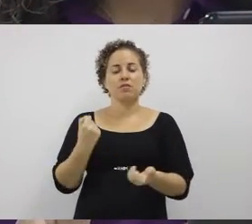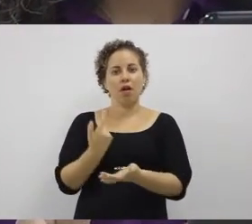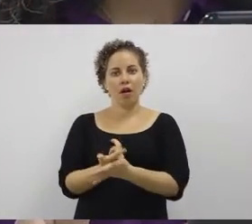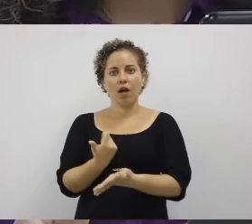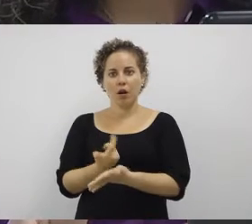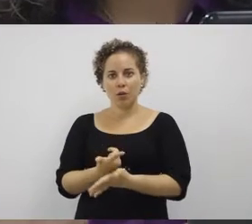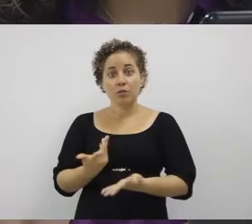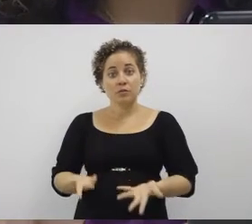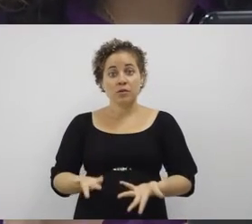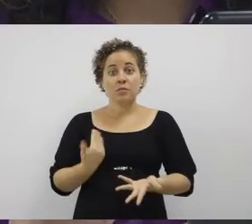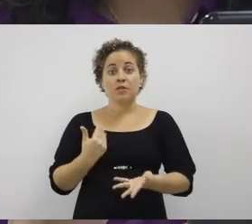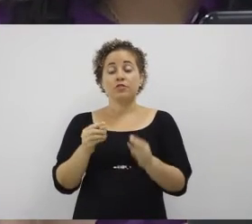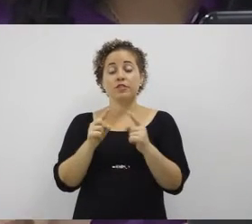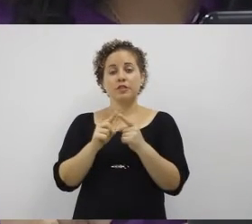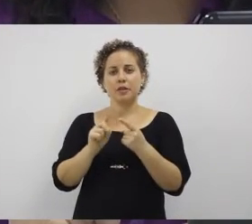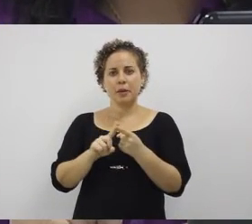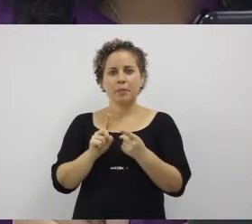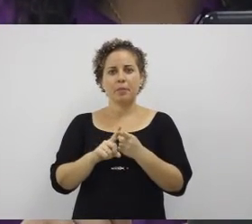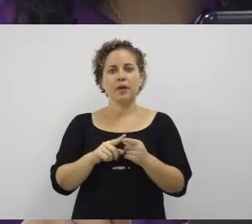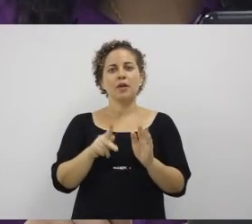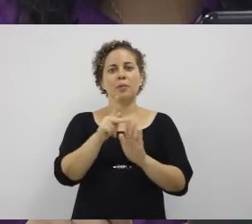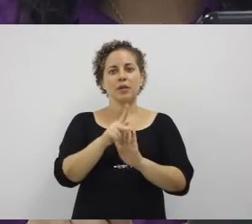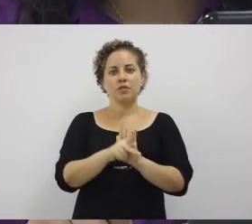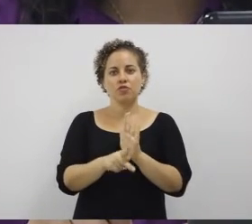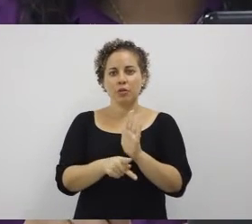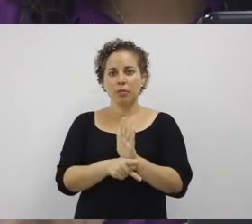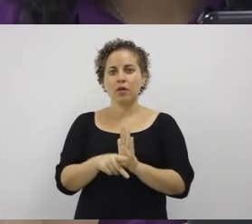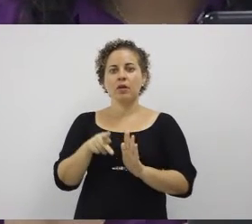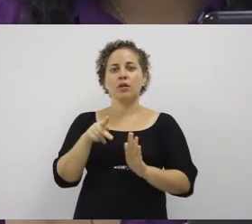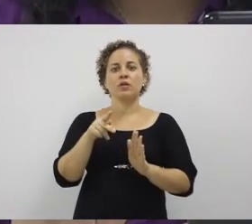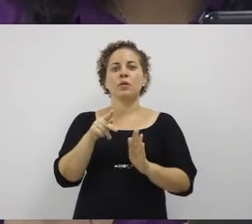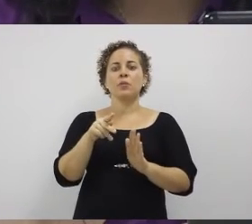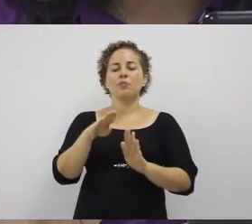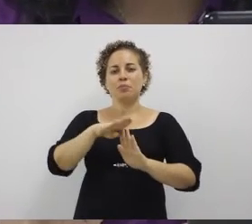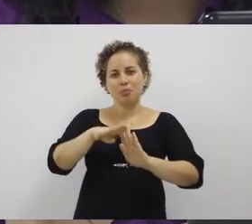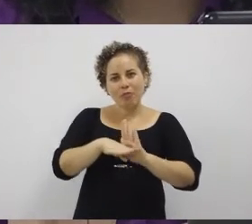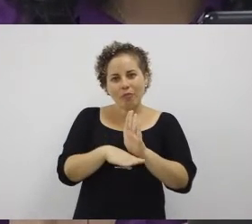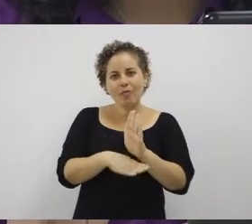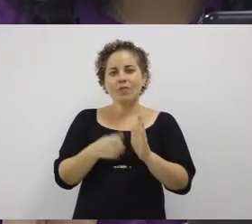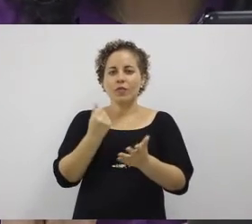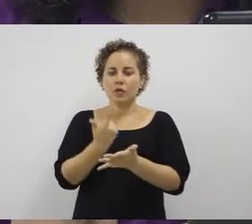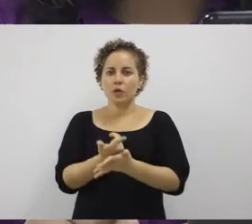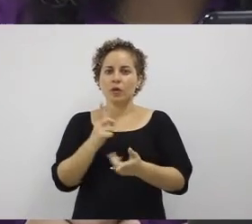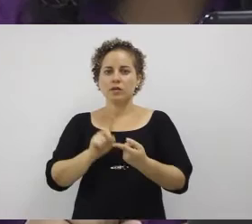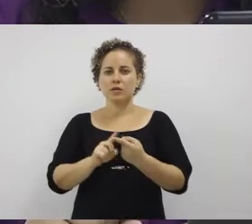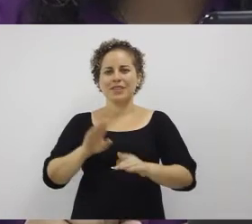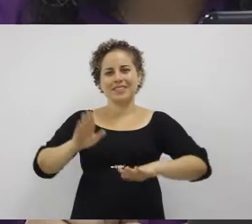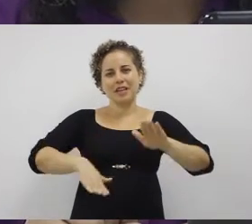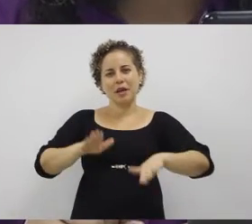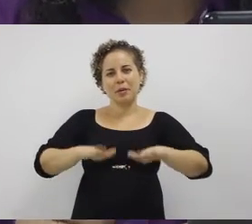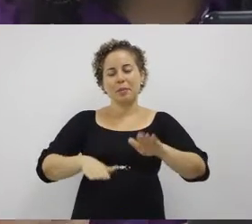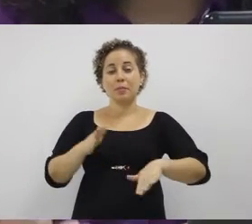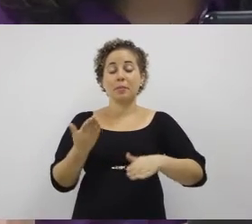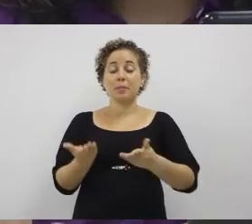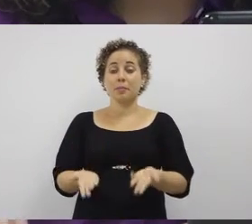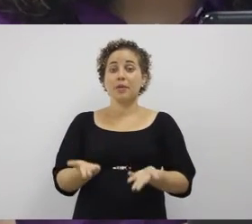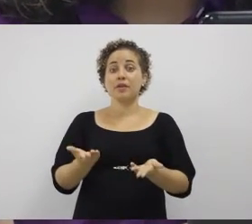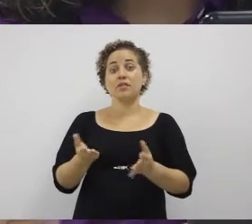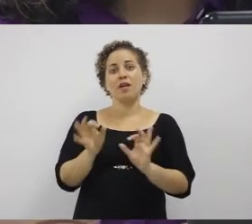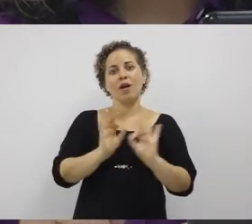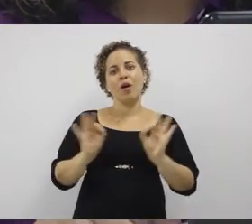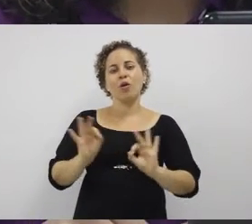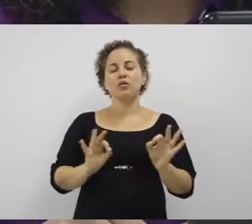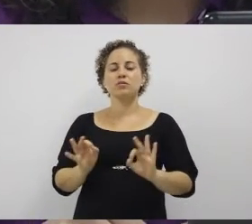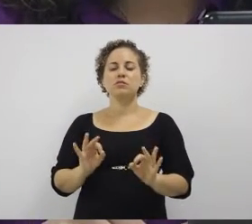algumas organizações é feito pela área de planejamento e programação de compras. Então isso depende do contexto organizacional. E, lógico,